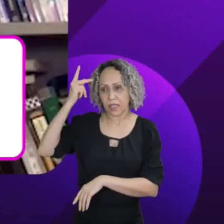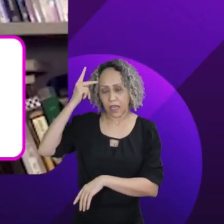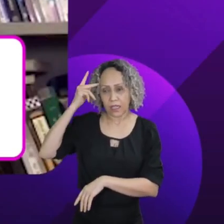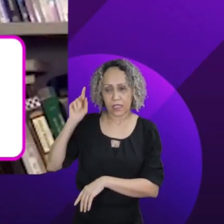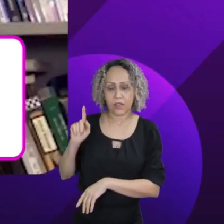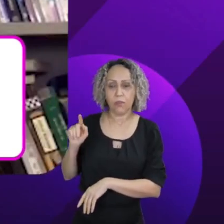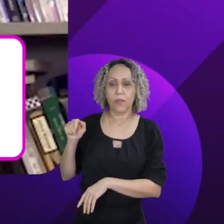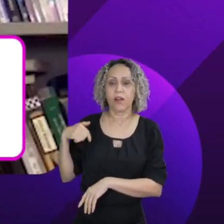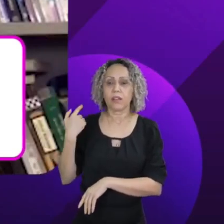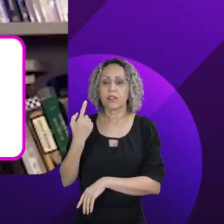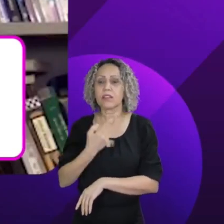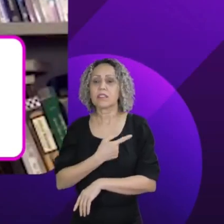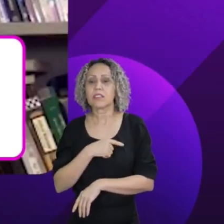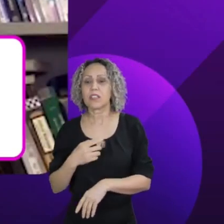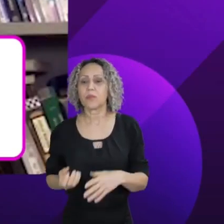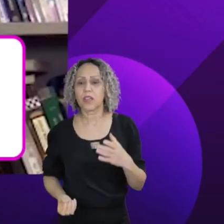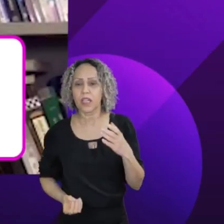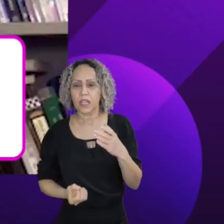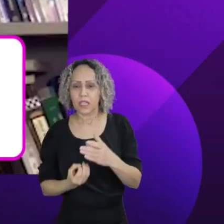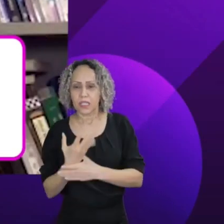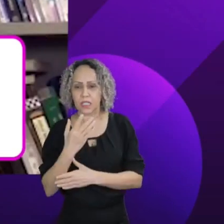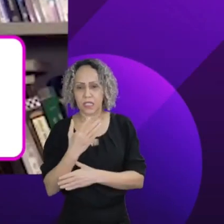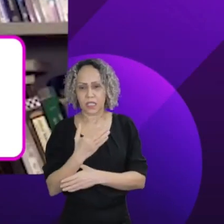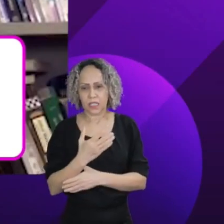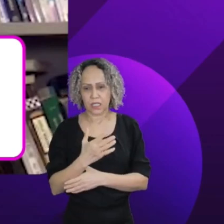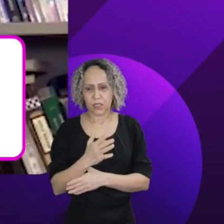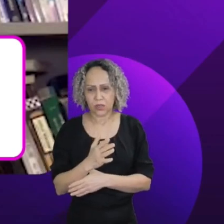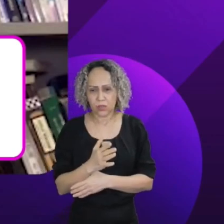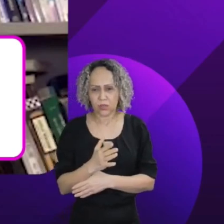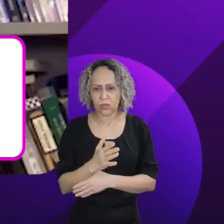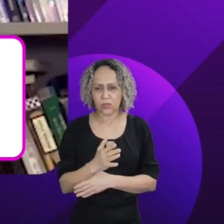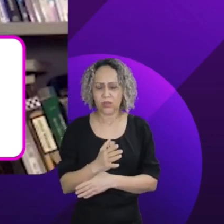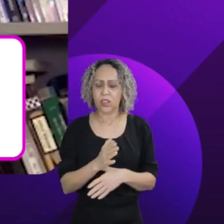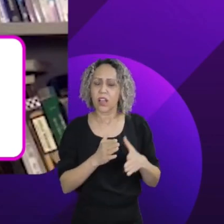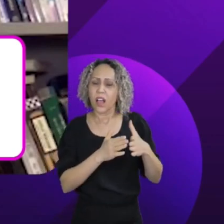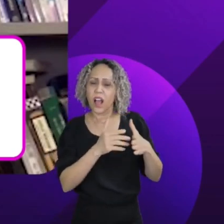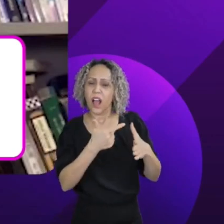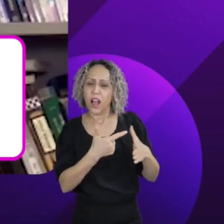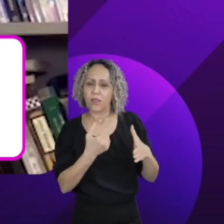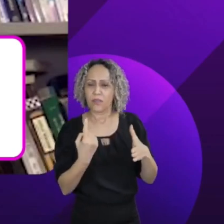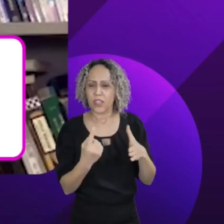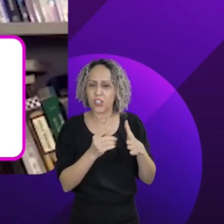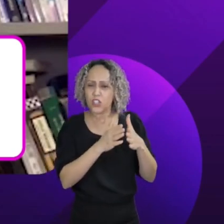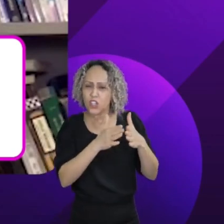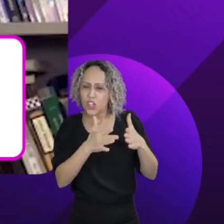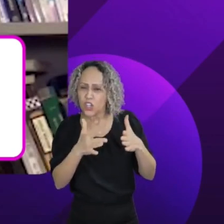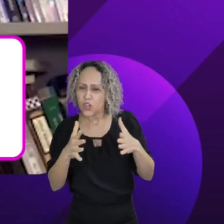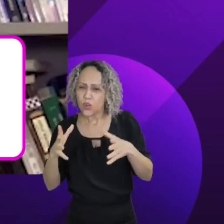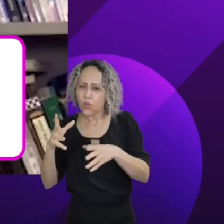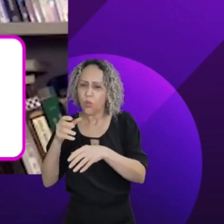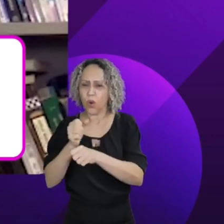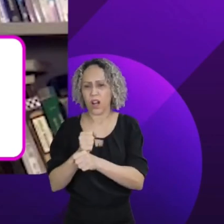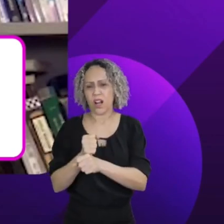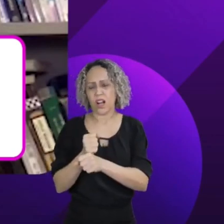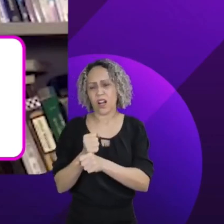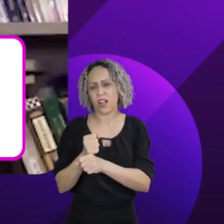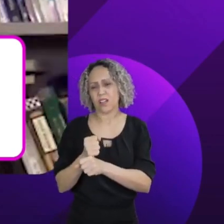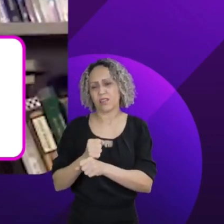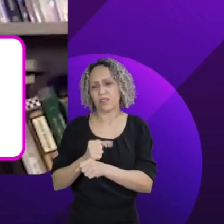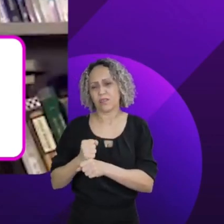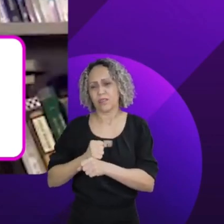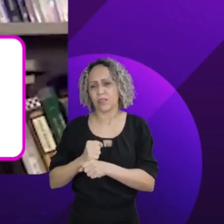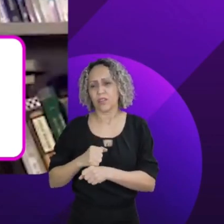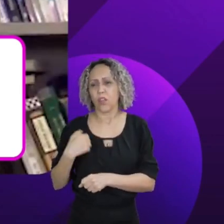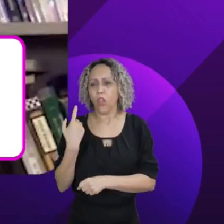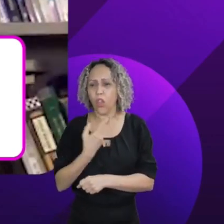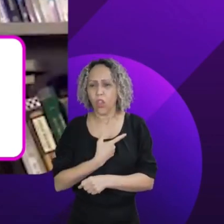das primeiras áreas técnicas de saúde da população negra. Foi uma das experiências mais interessantes